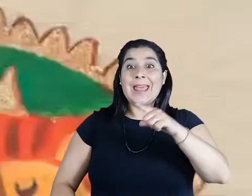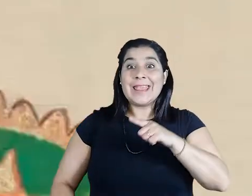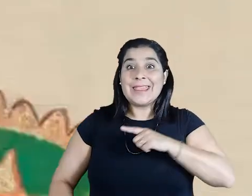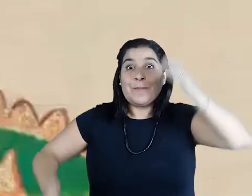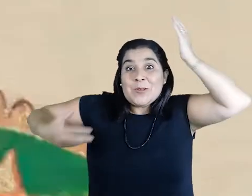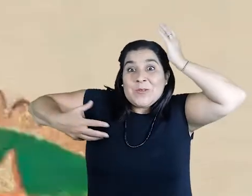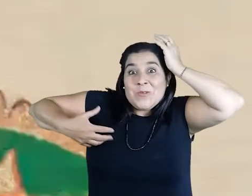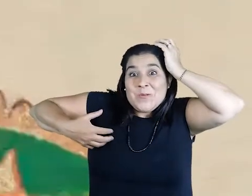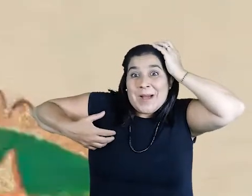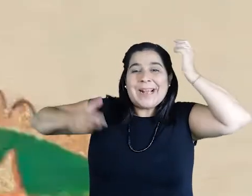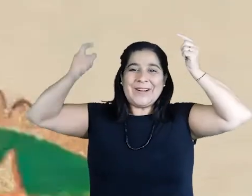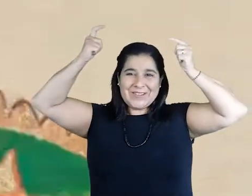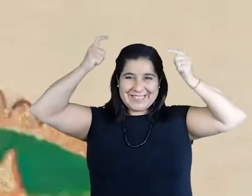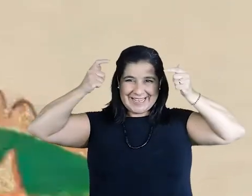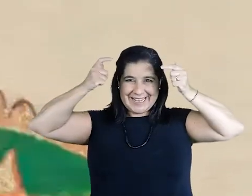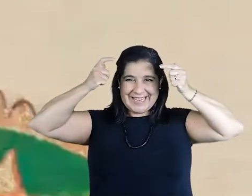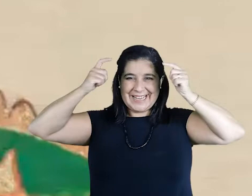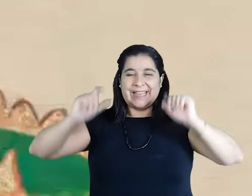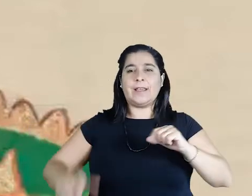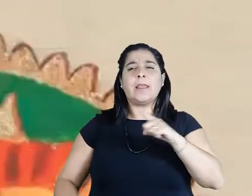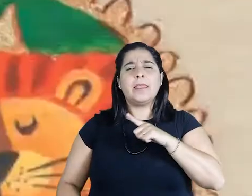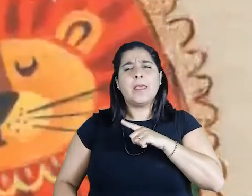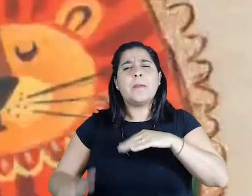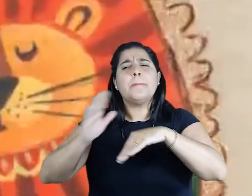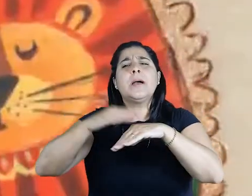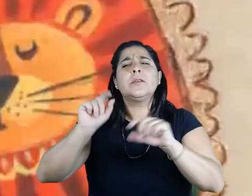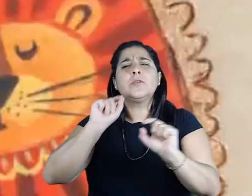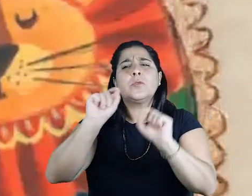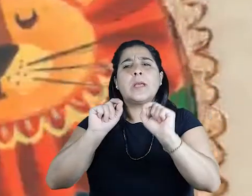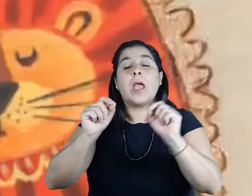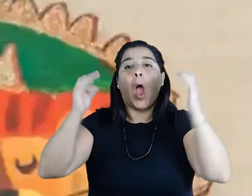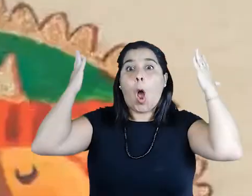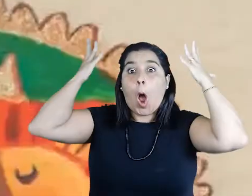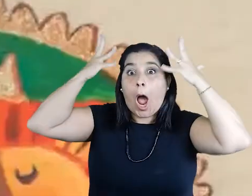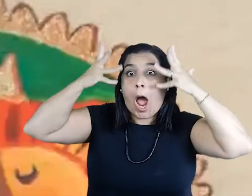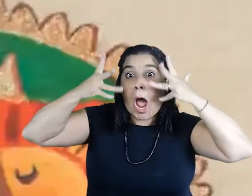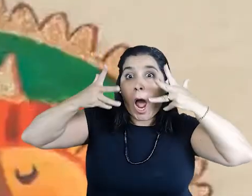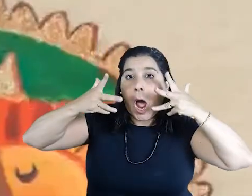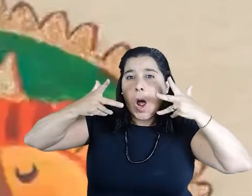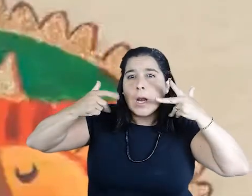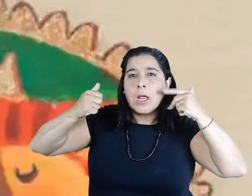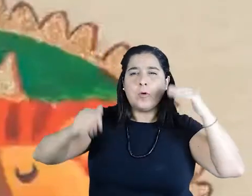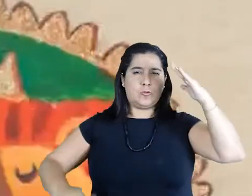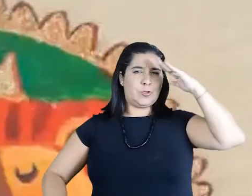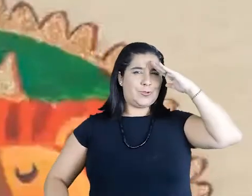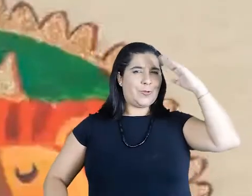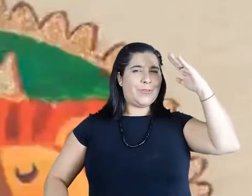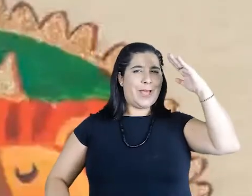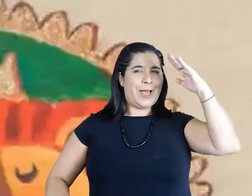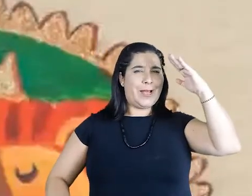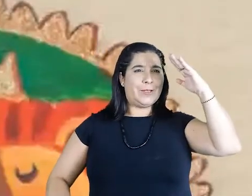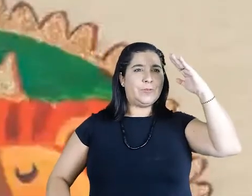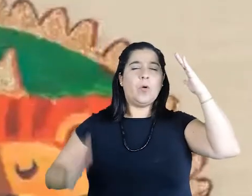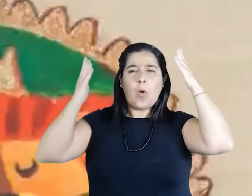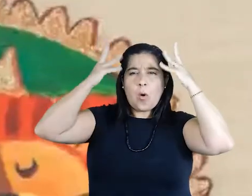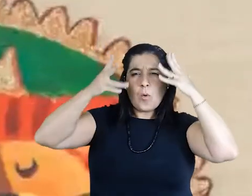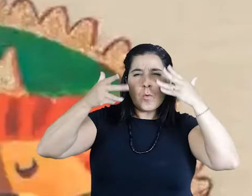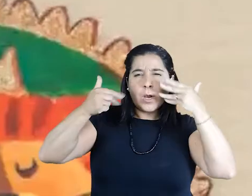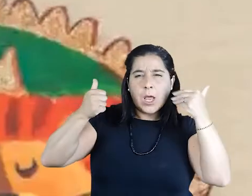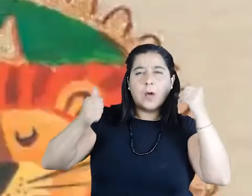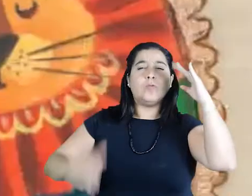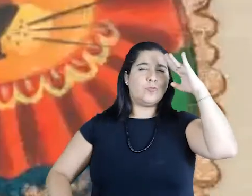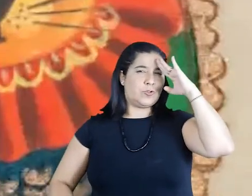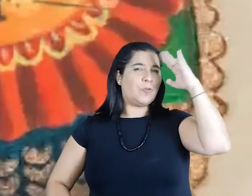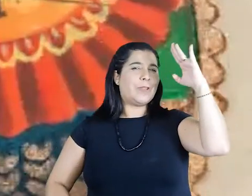Temos um macaco vestido de rei. O que mais que a gente tem? Um leão vestido de soldado. Um leão vestido